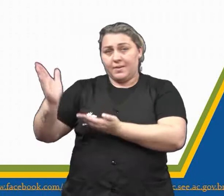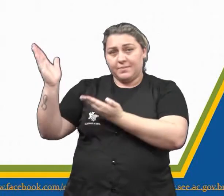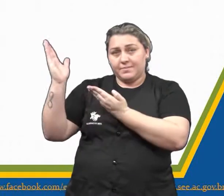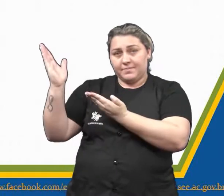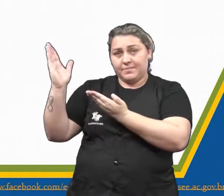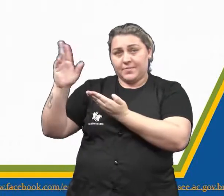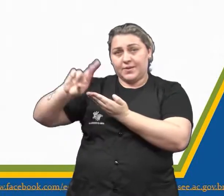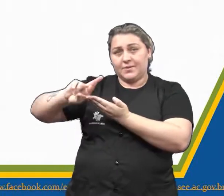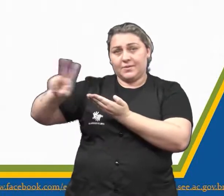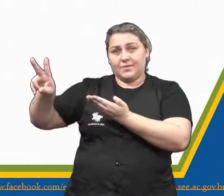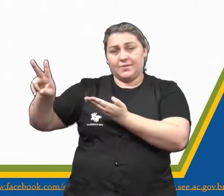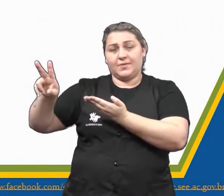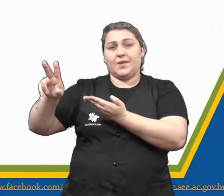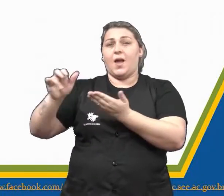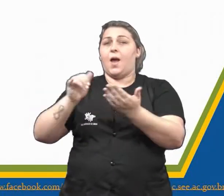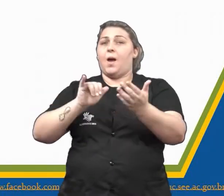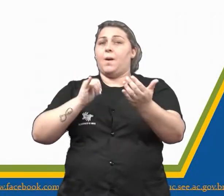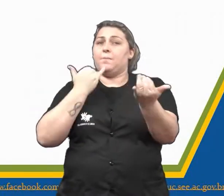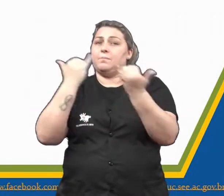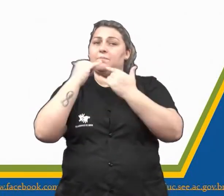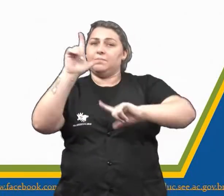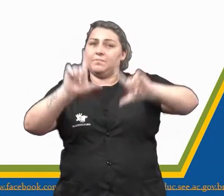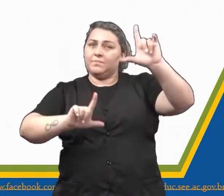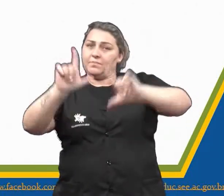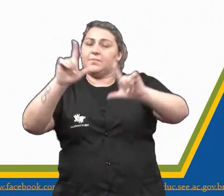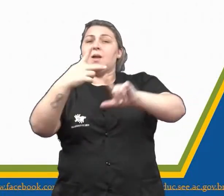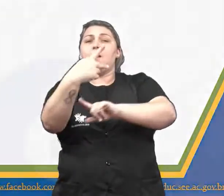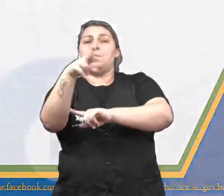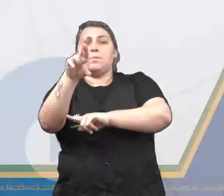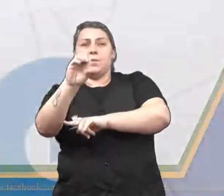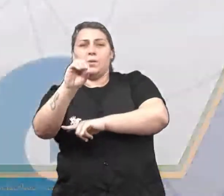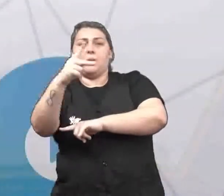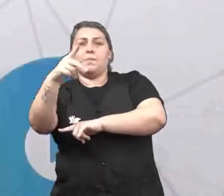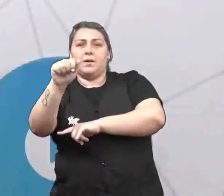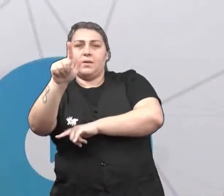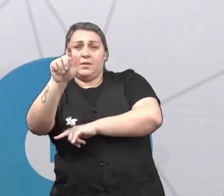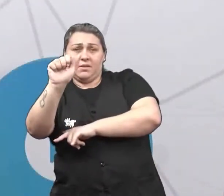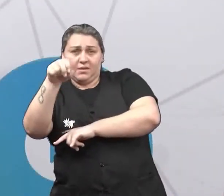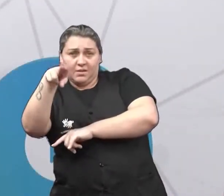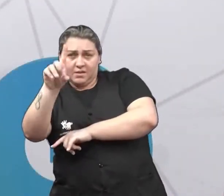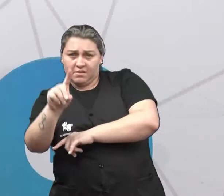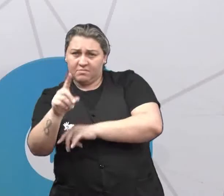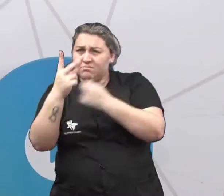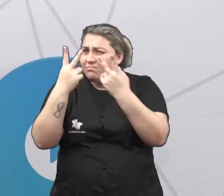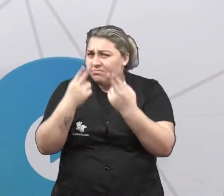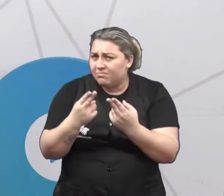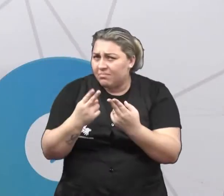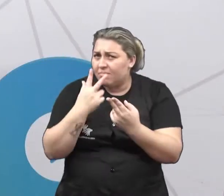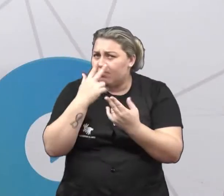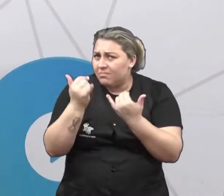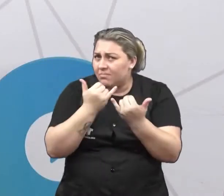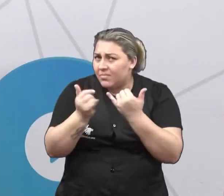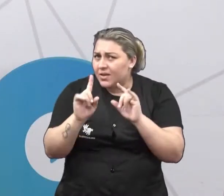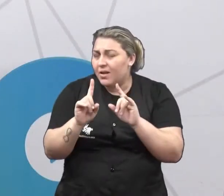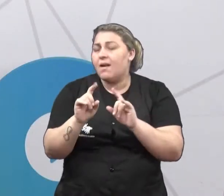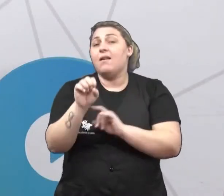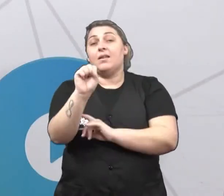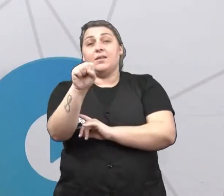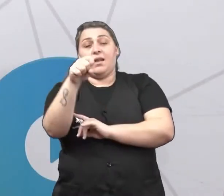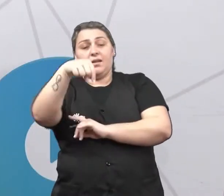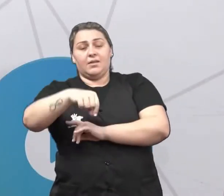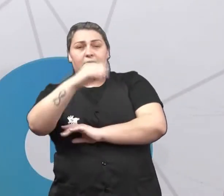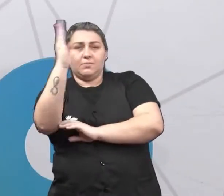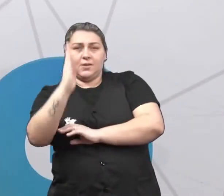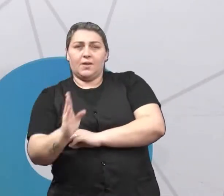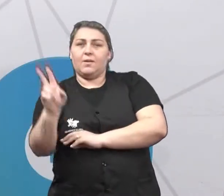sobre as diferenças entre publicidade e propaganda. Bom, mas não é a mesma coisa? Sim, no Brasil